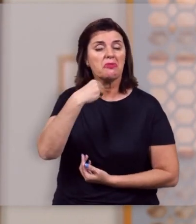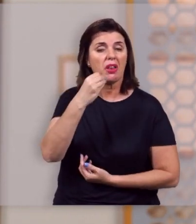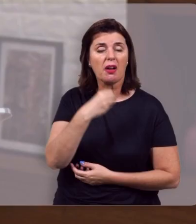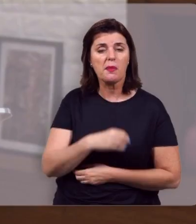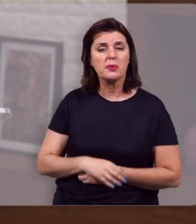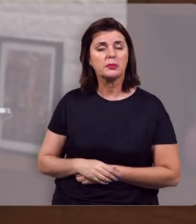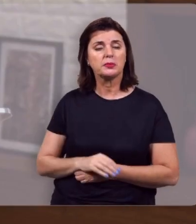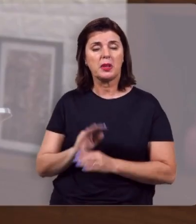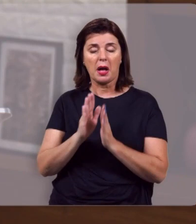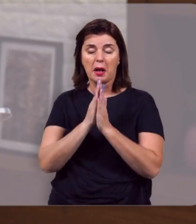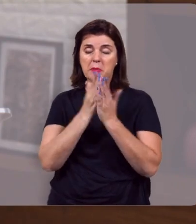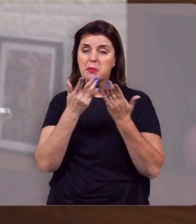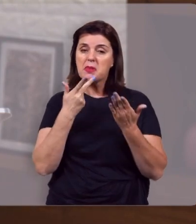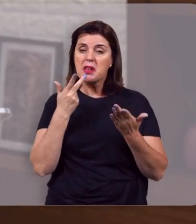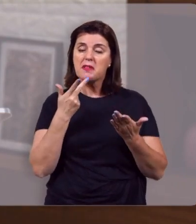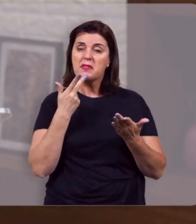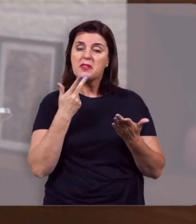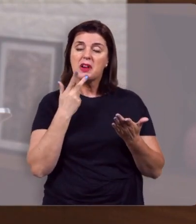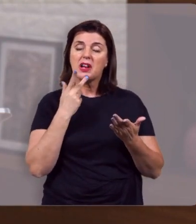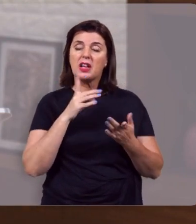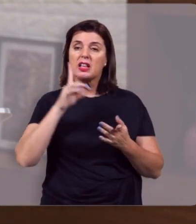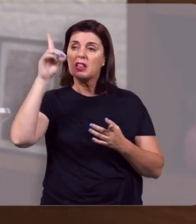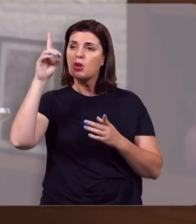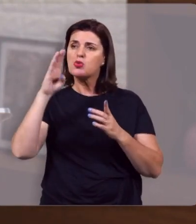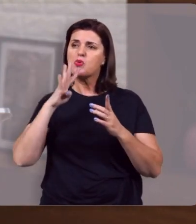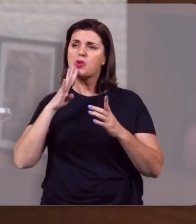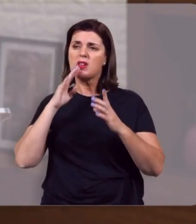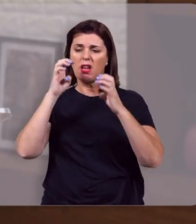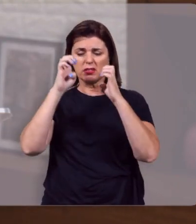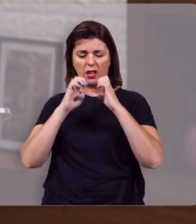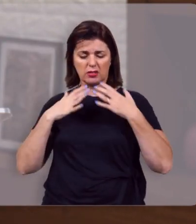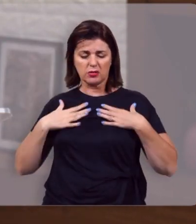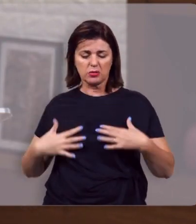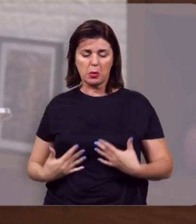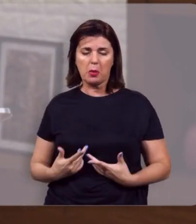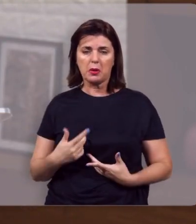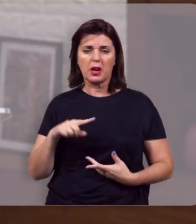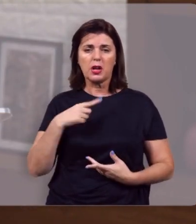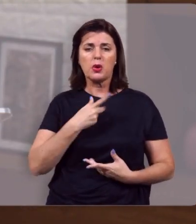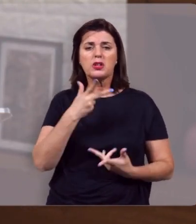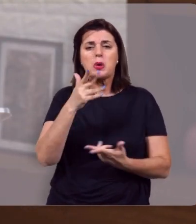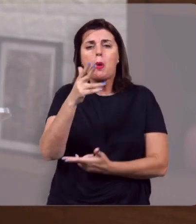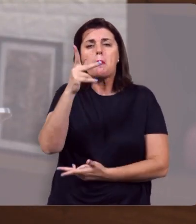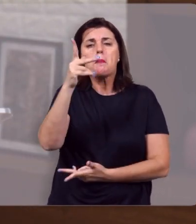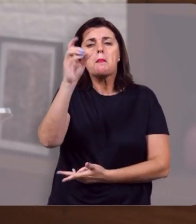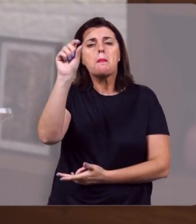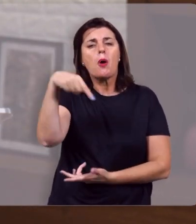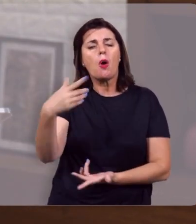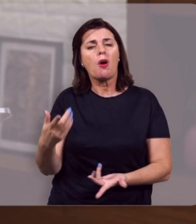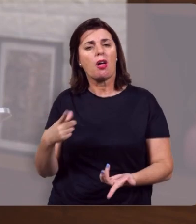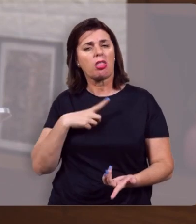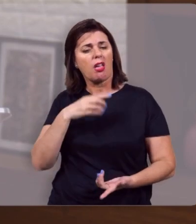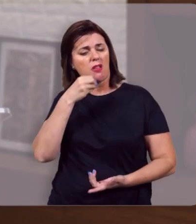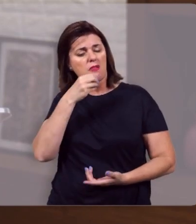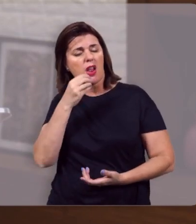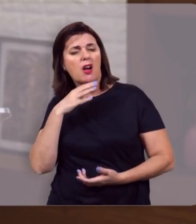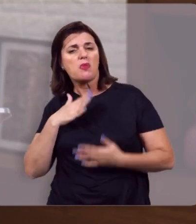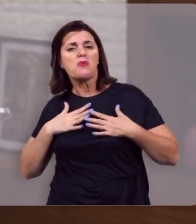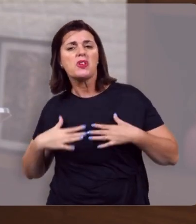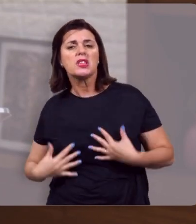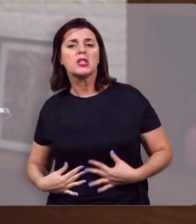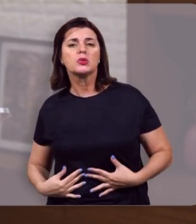fracos. A Bíblia diz que Deus conhece a nossa estrutura e sabe que somos pó. Temos fraquezas